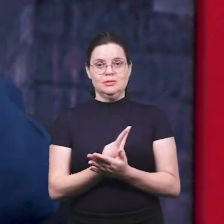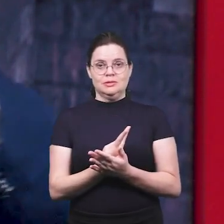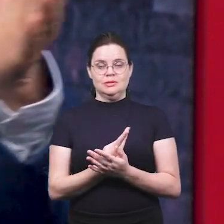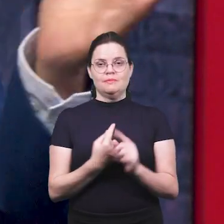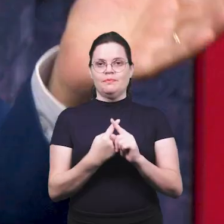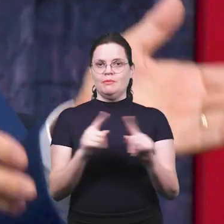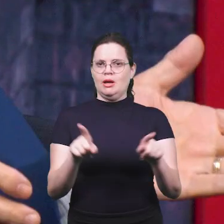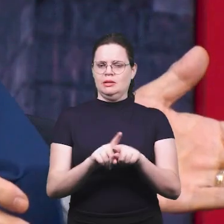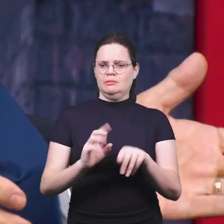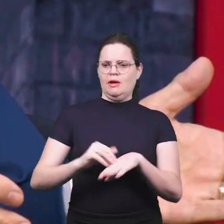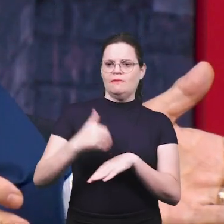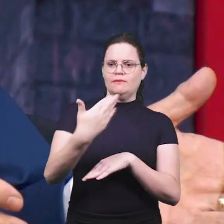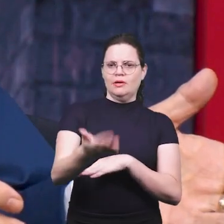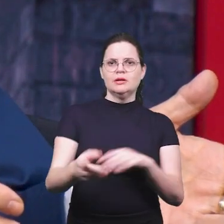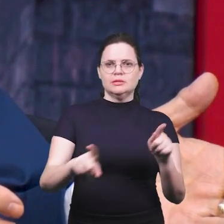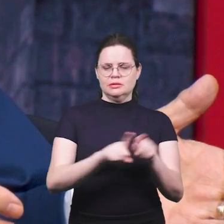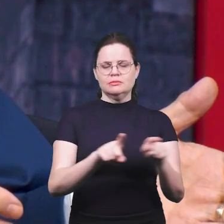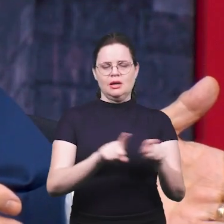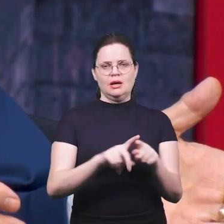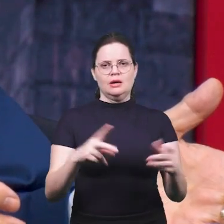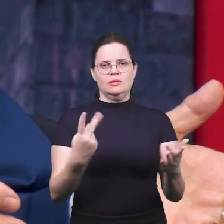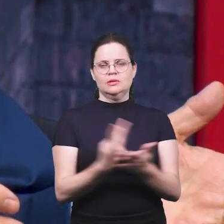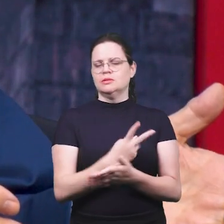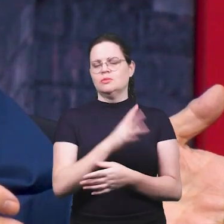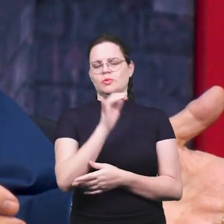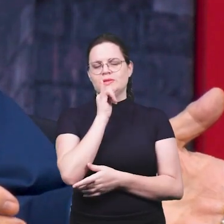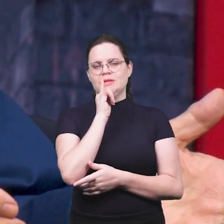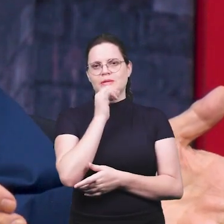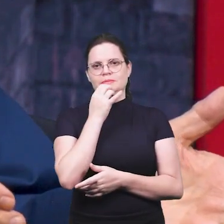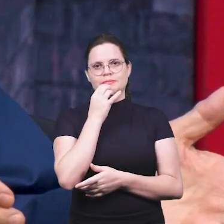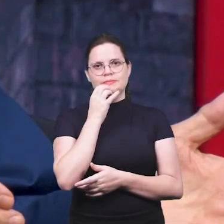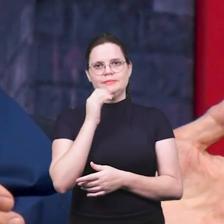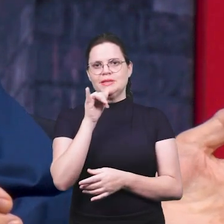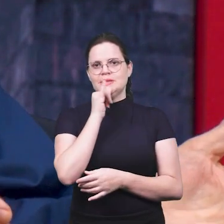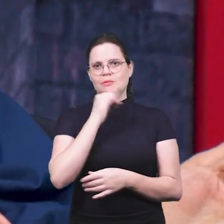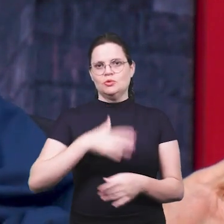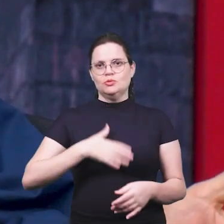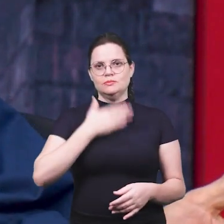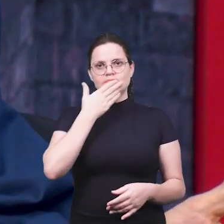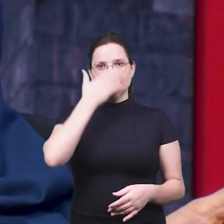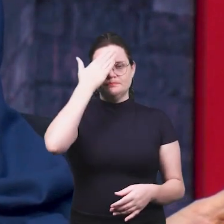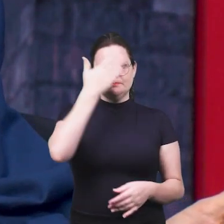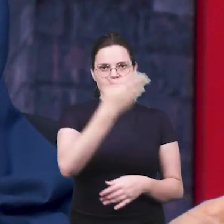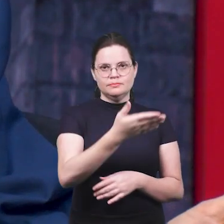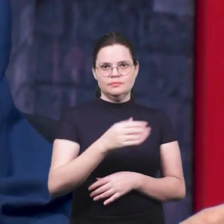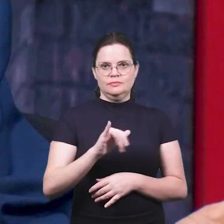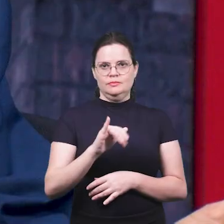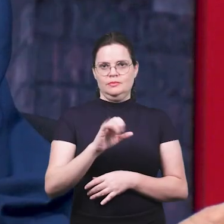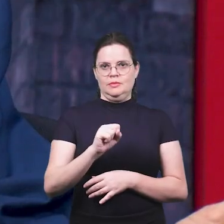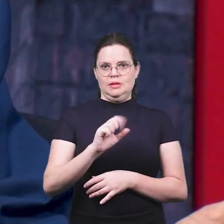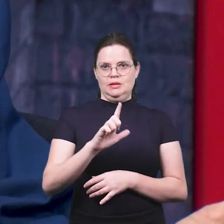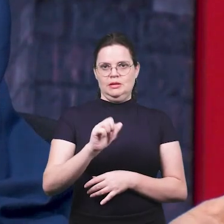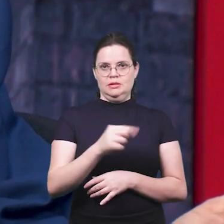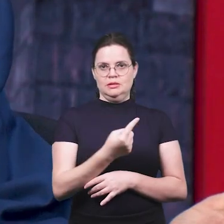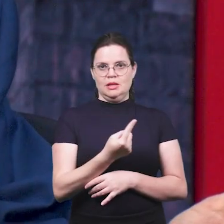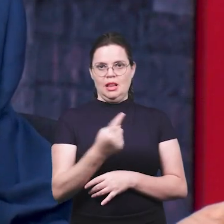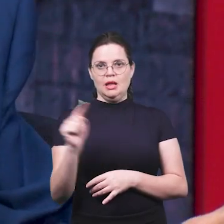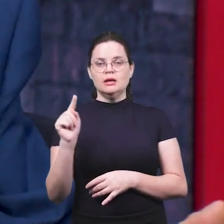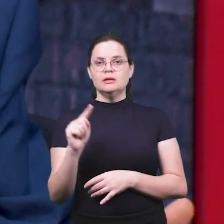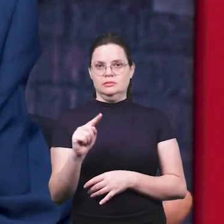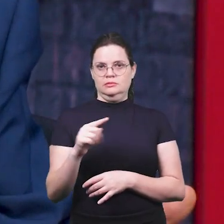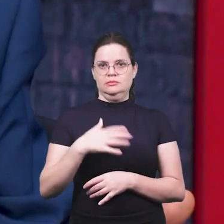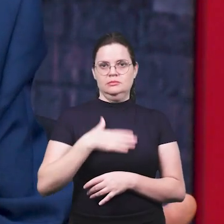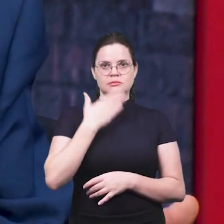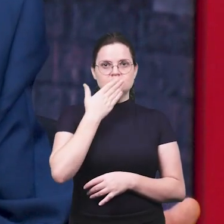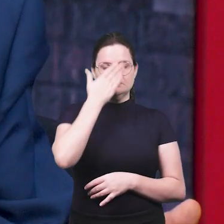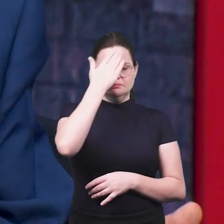aconteceram coisas externas também, a exemplo do Islã, que fez uma